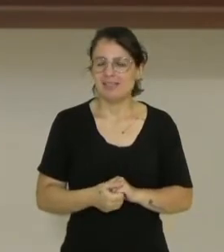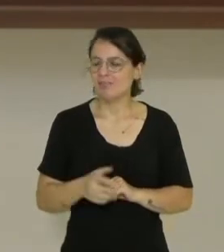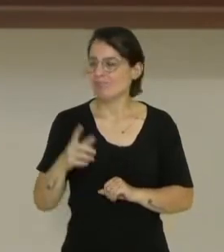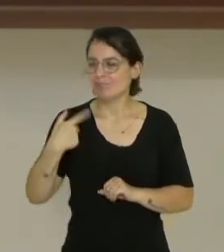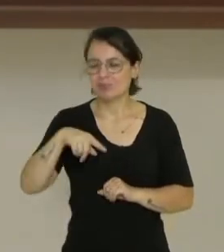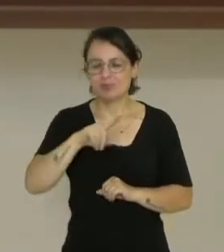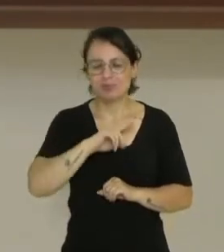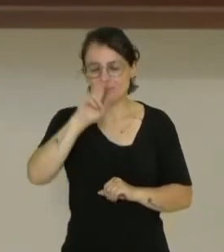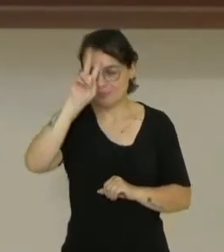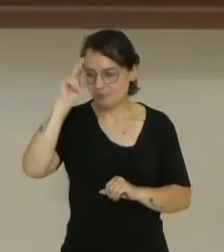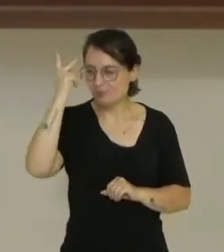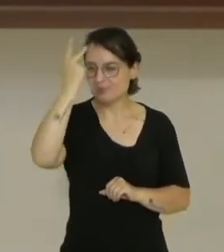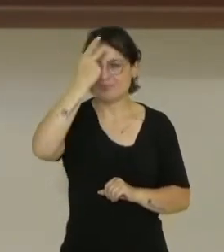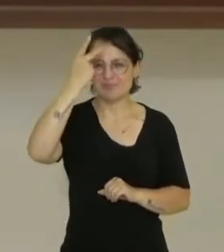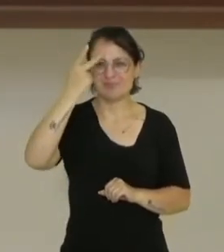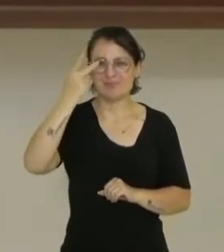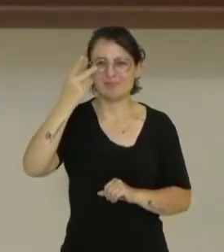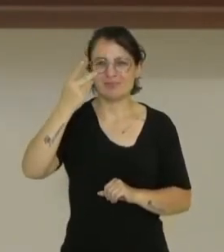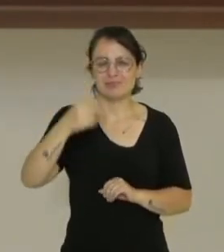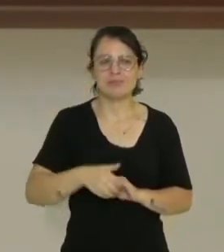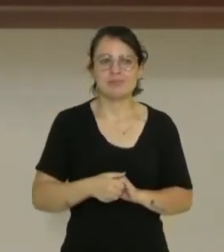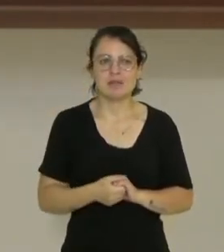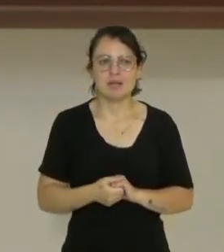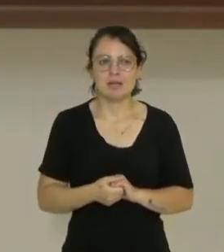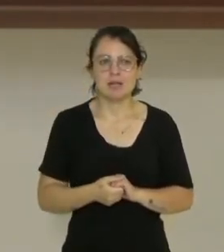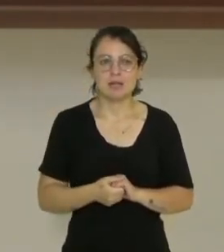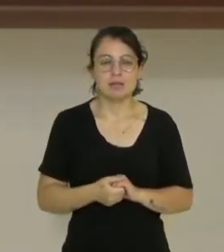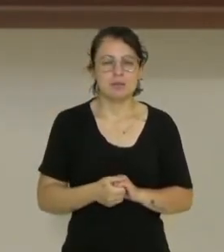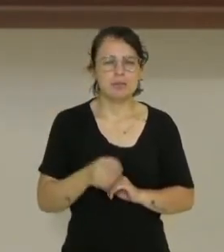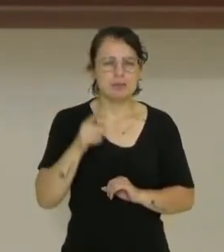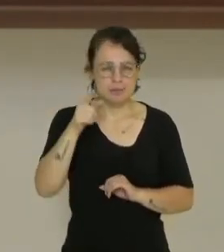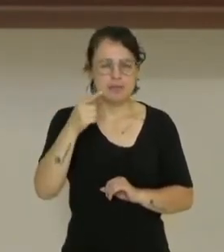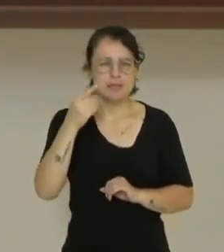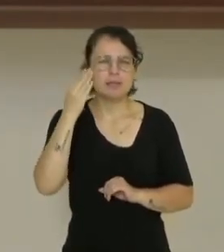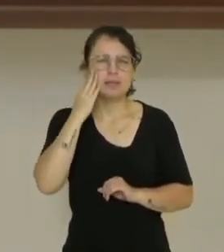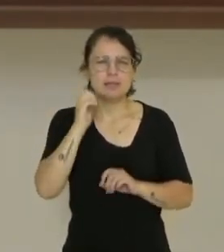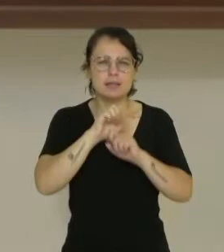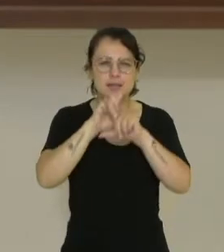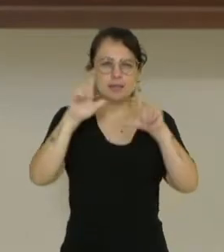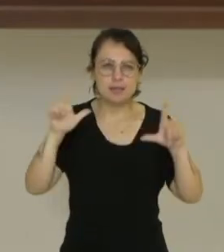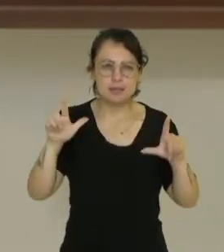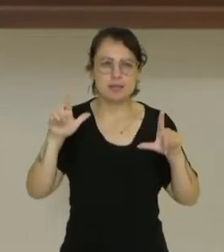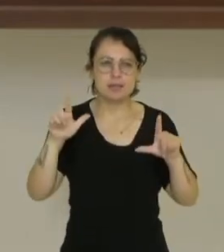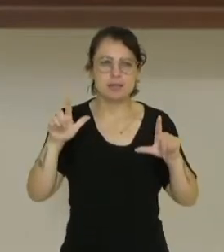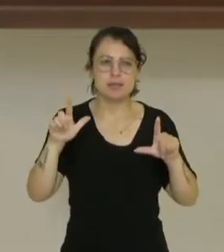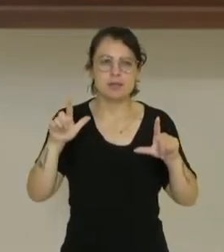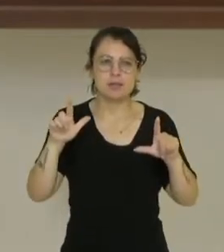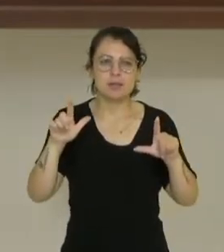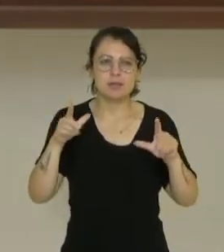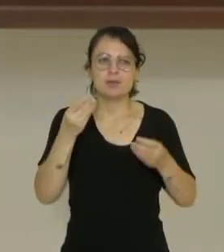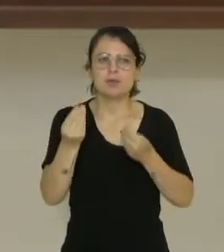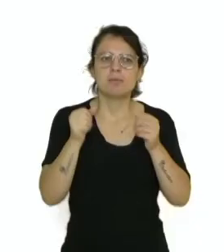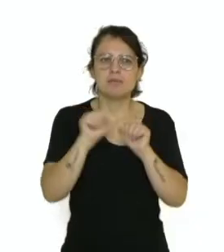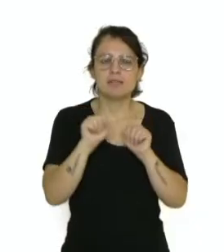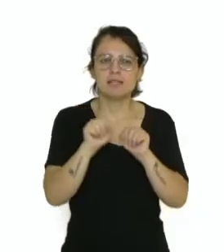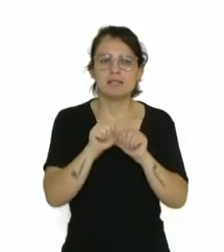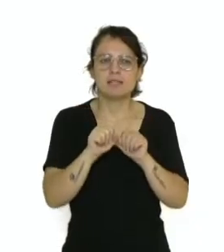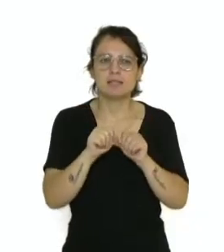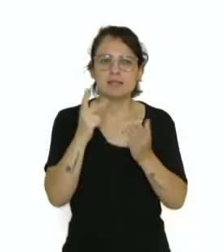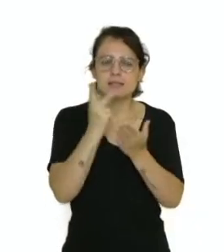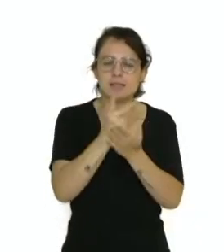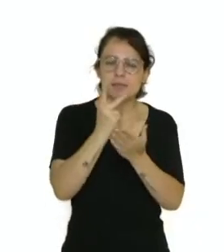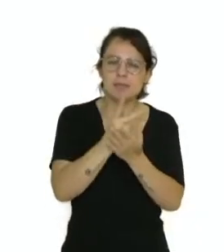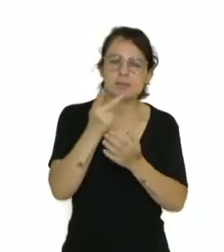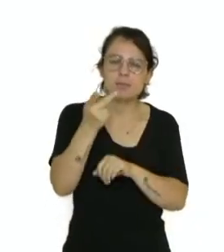muito maior e muito mais generalizado. Para você ter uma dinâmica de entendimento como é que isso procede, sempre